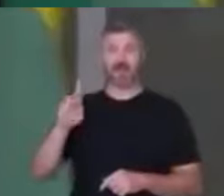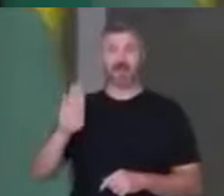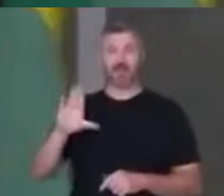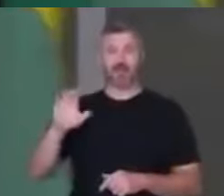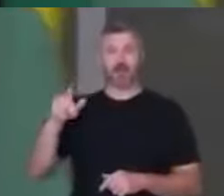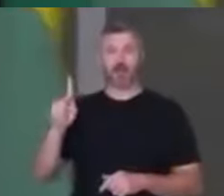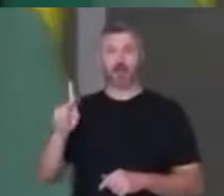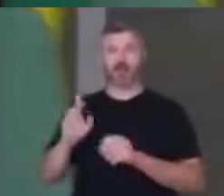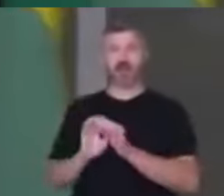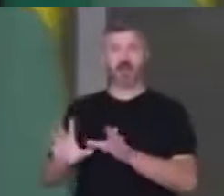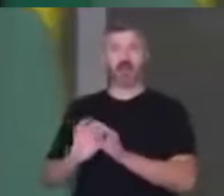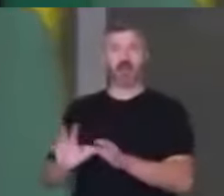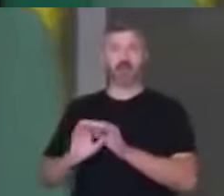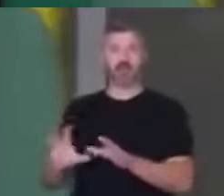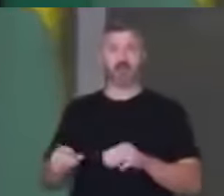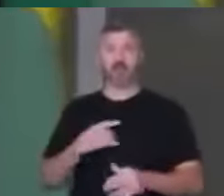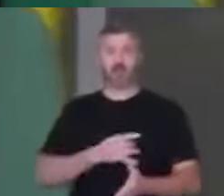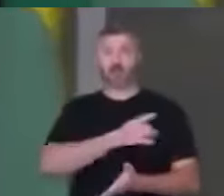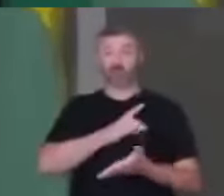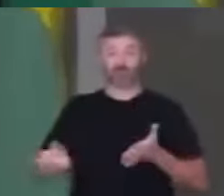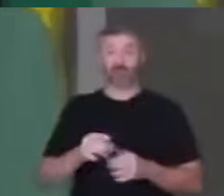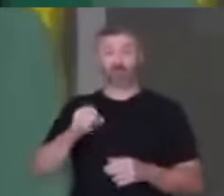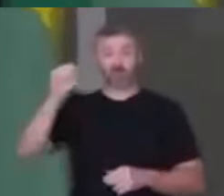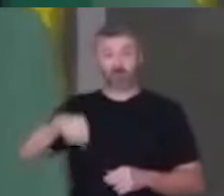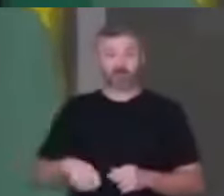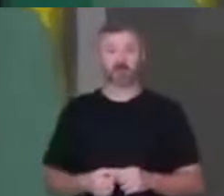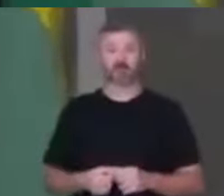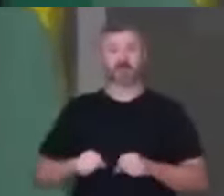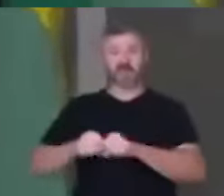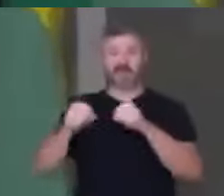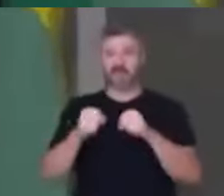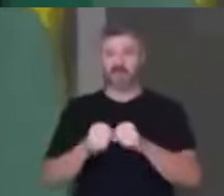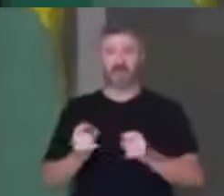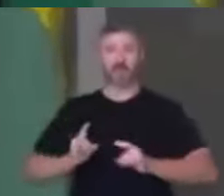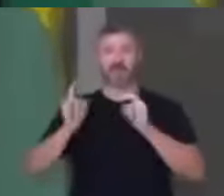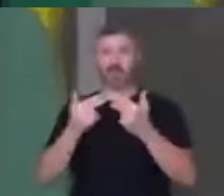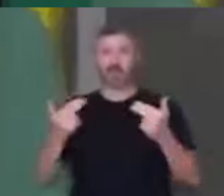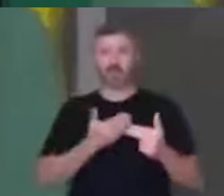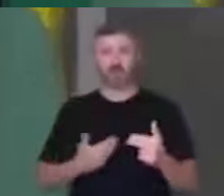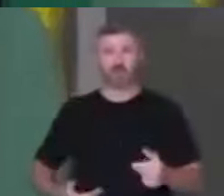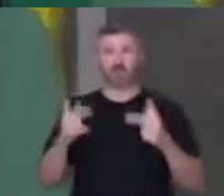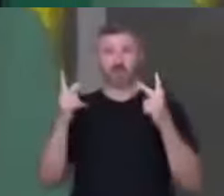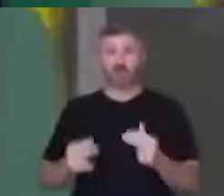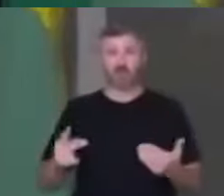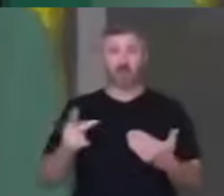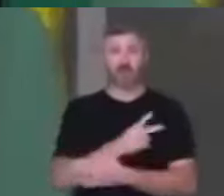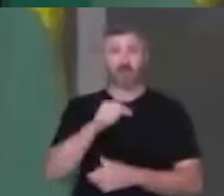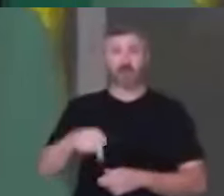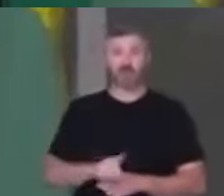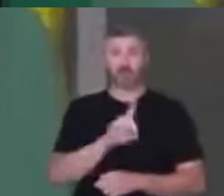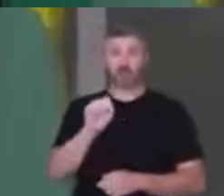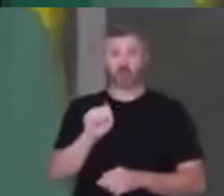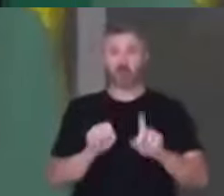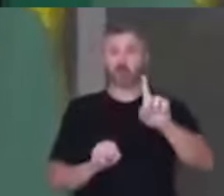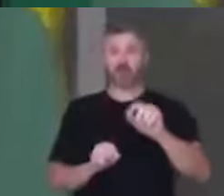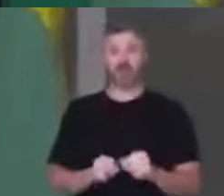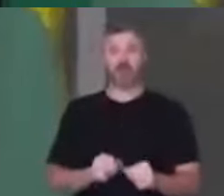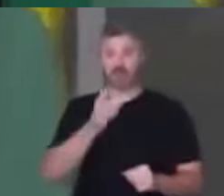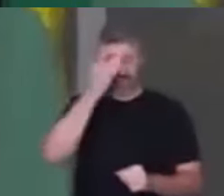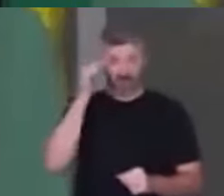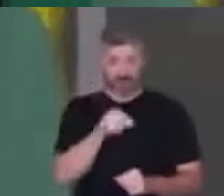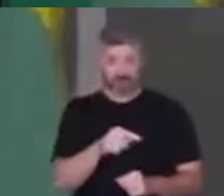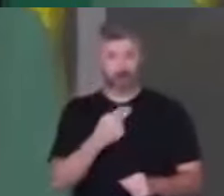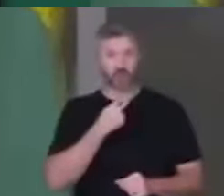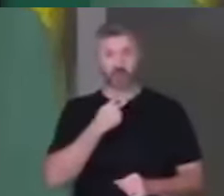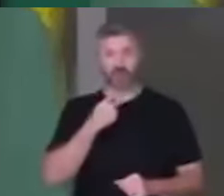sendo absolvidas. E eu repudio veementemente depredação de patrimônio público, como aconteceu aqui no dia 8. Mas jamais essas pessoas